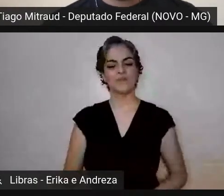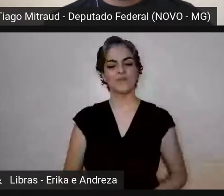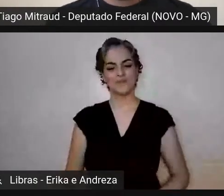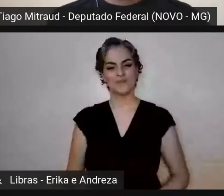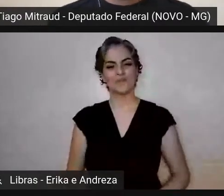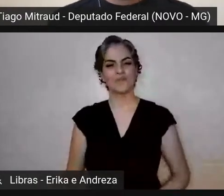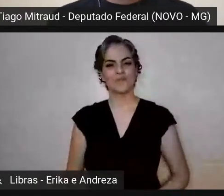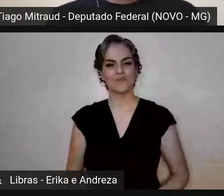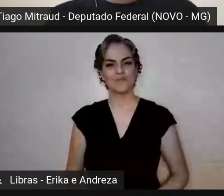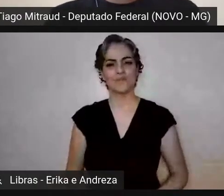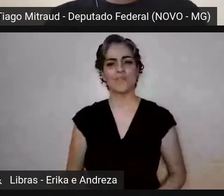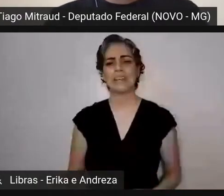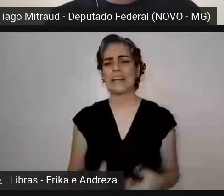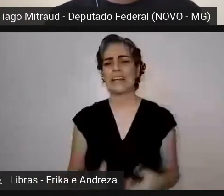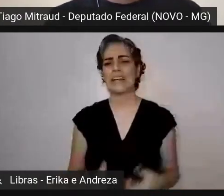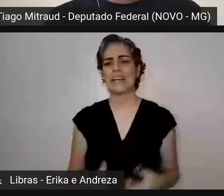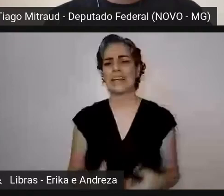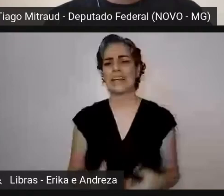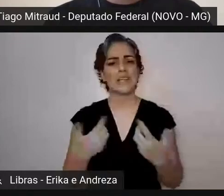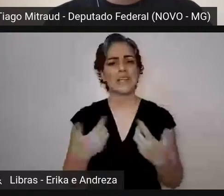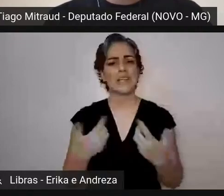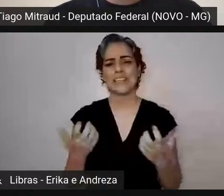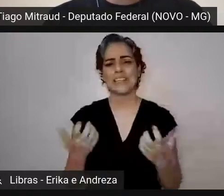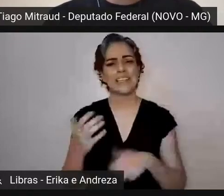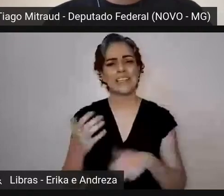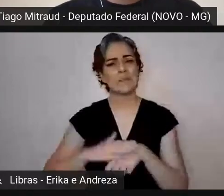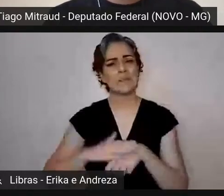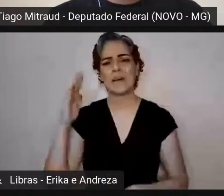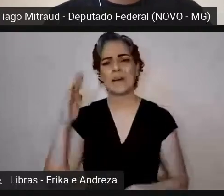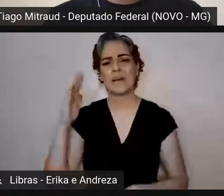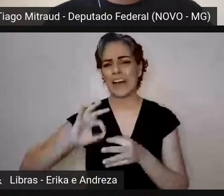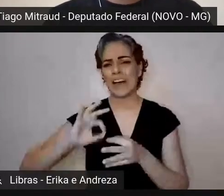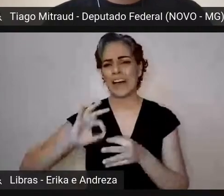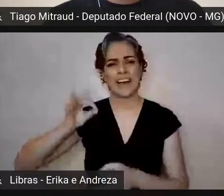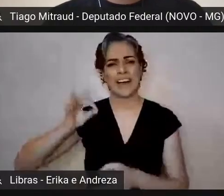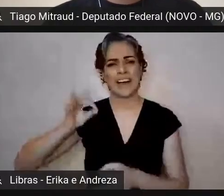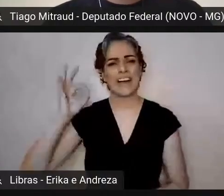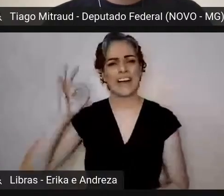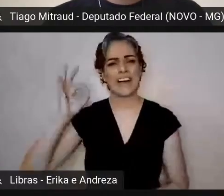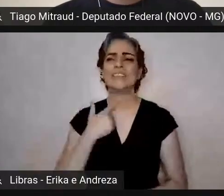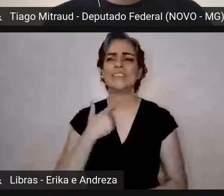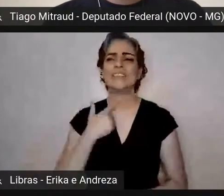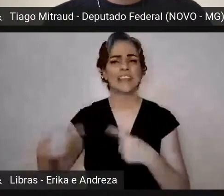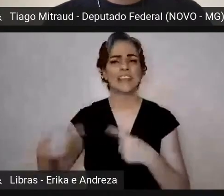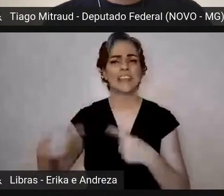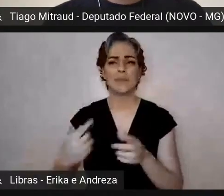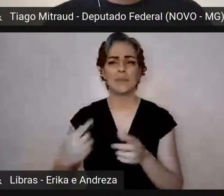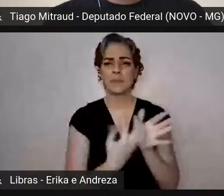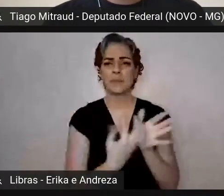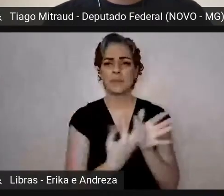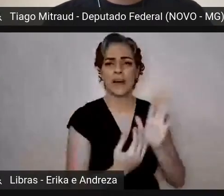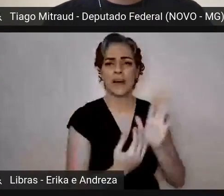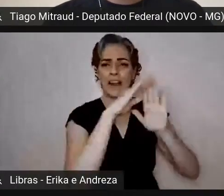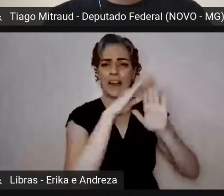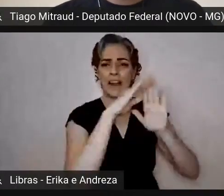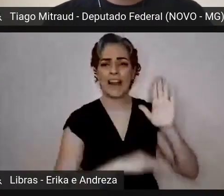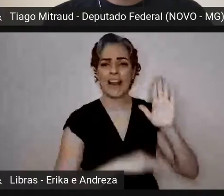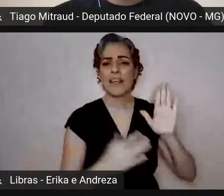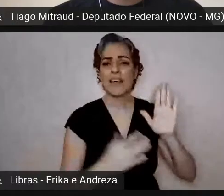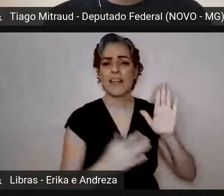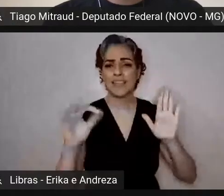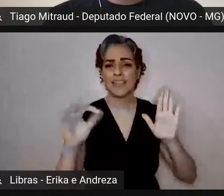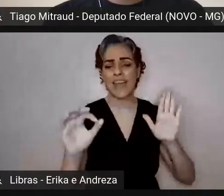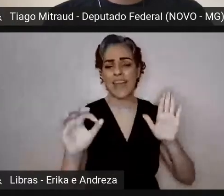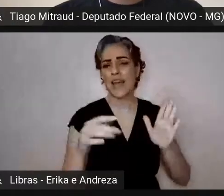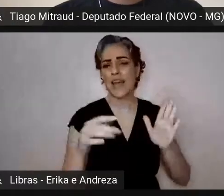Ai, gente, estou para chorar, porque realmente a vontade era que continuasse o debate, que minhas perguntas estão aqui, ó. Tem umas 10 páginas aqui, mas